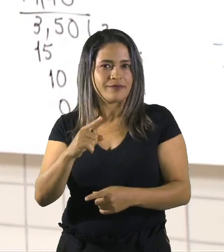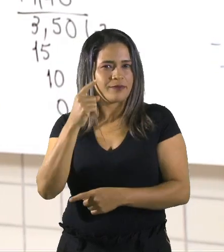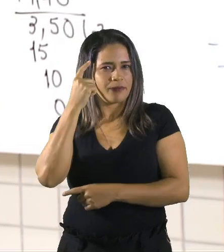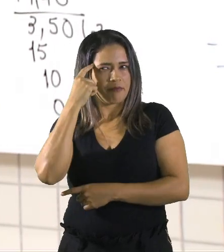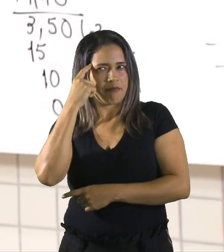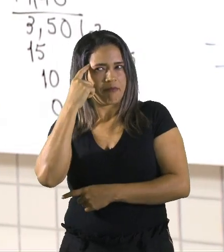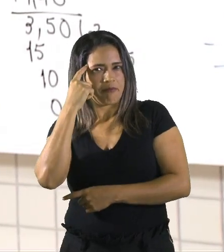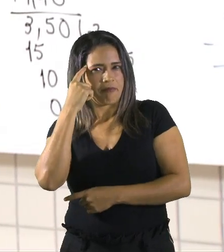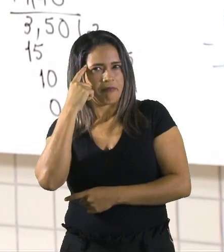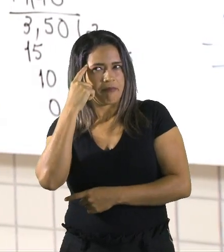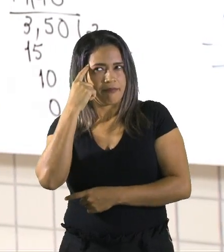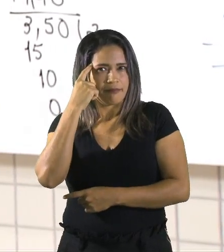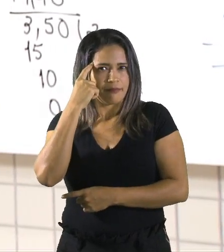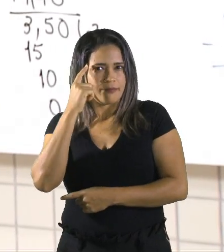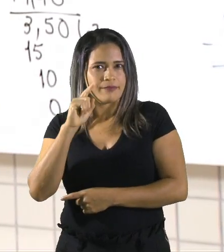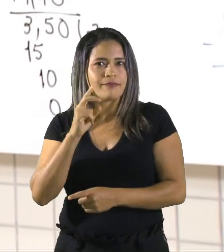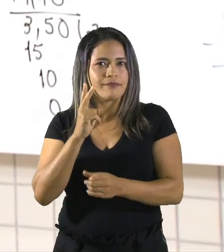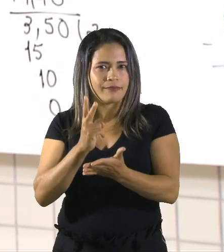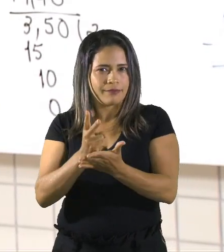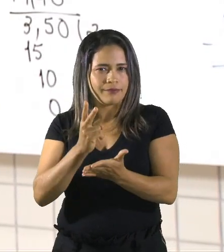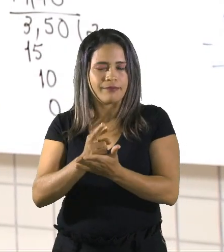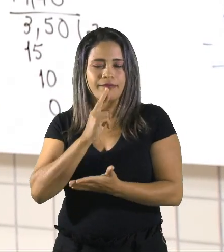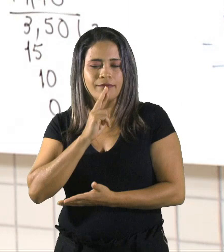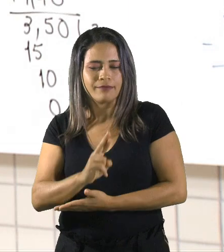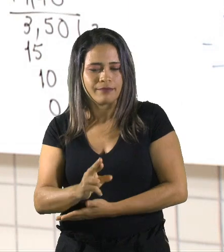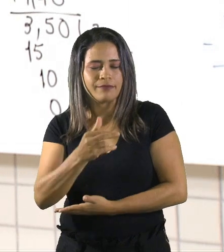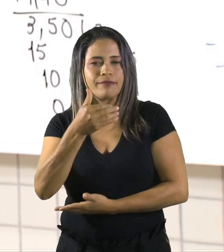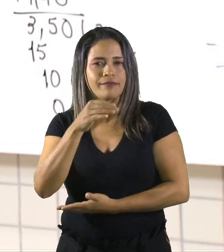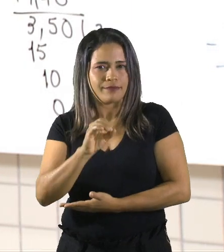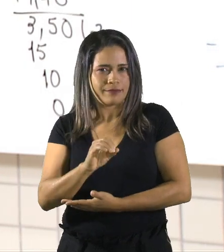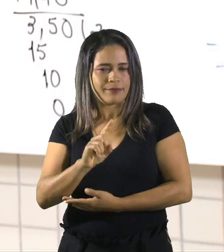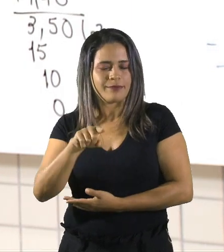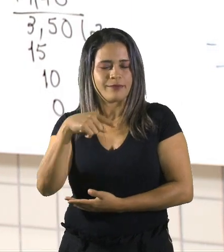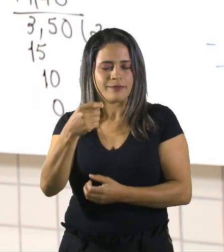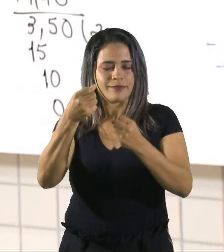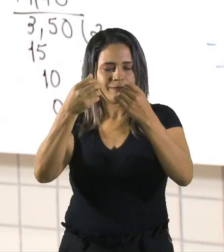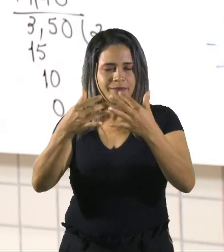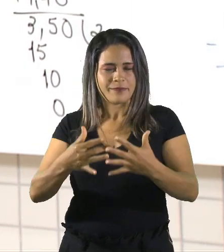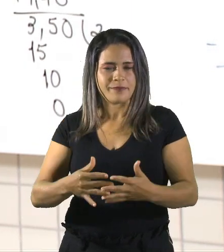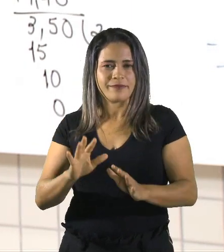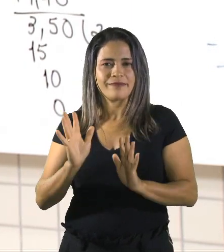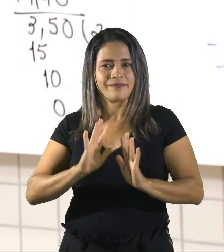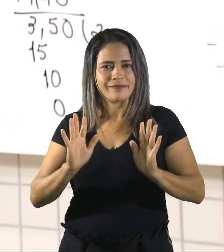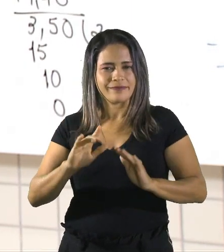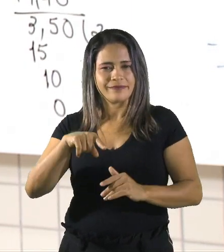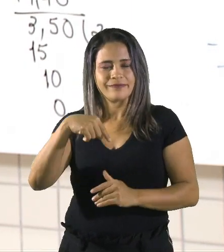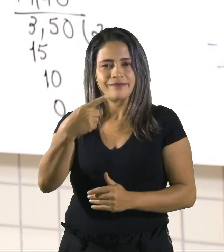sempre vai dar 10 no final das contas. Ok? Valeu, até a próxima.